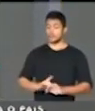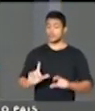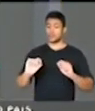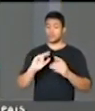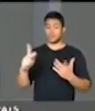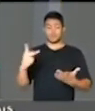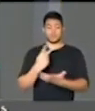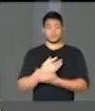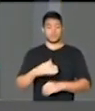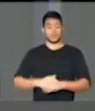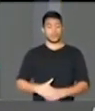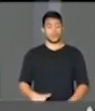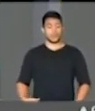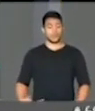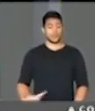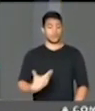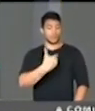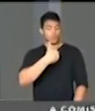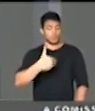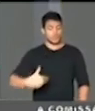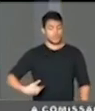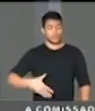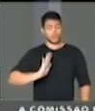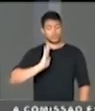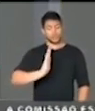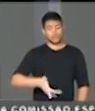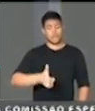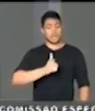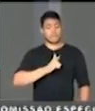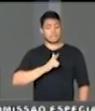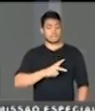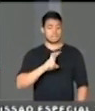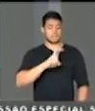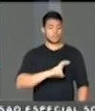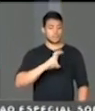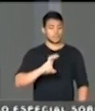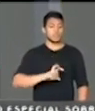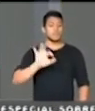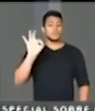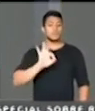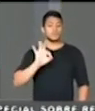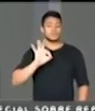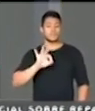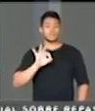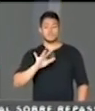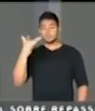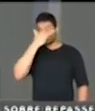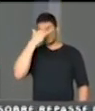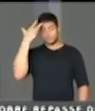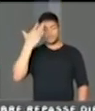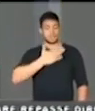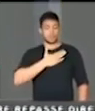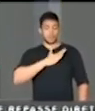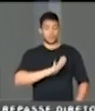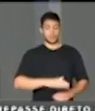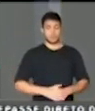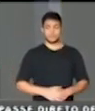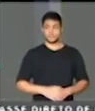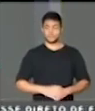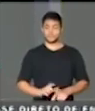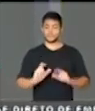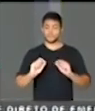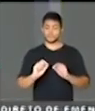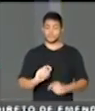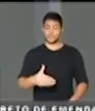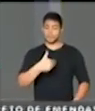hora 55% de rejeição, mas chegará em breve a mais de 80%. É o governo dos reacionários,